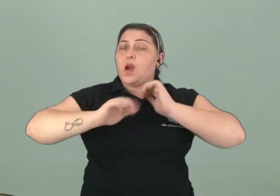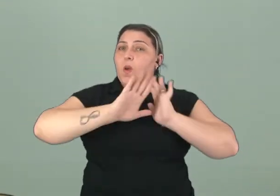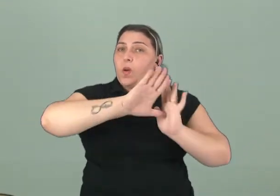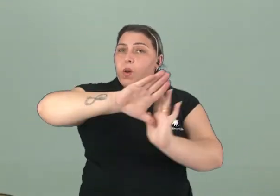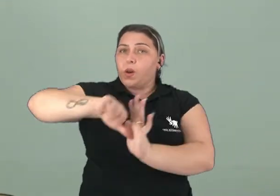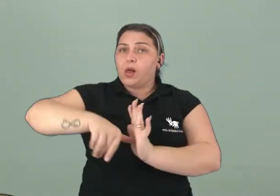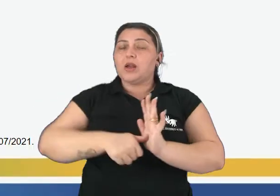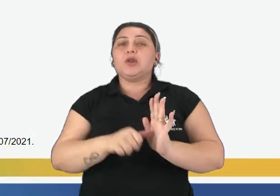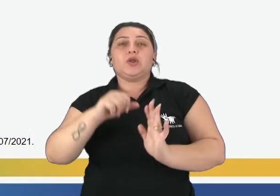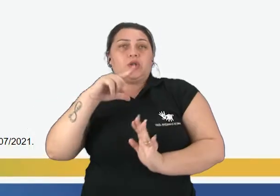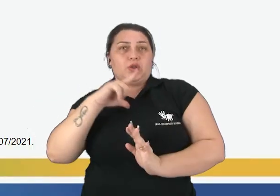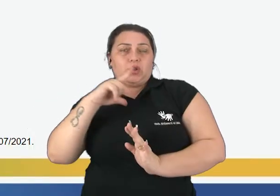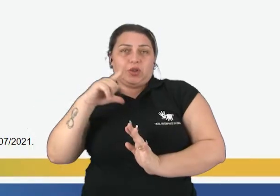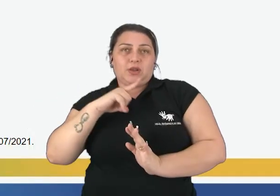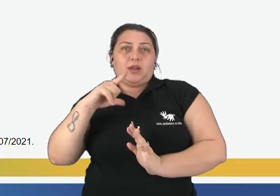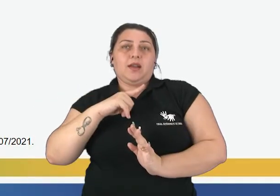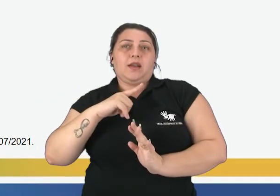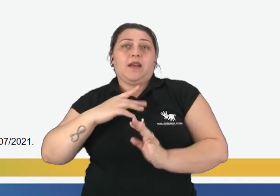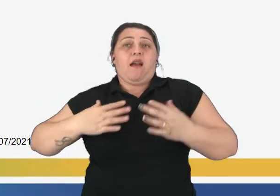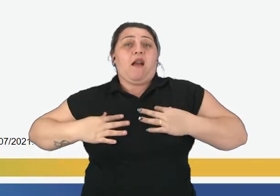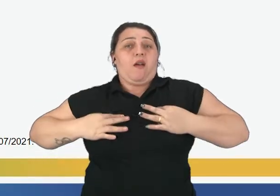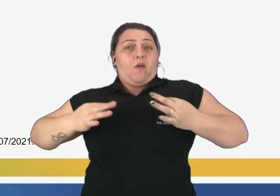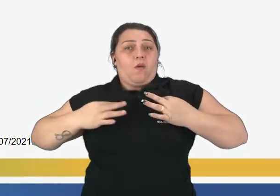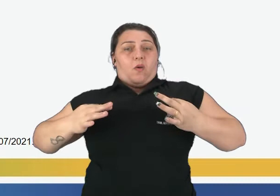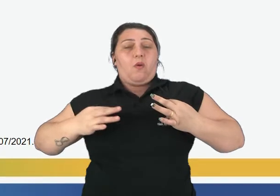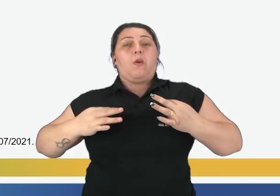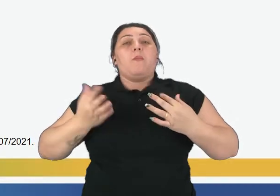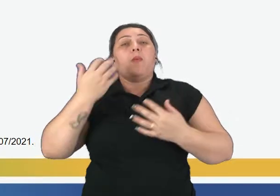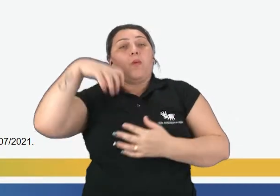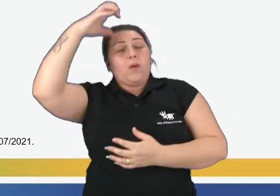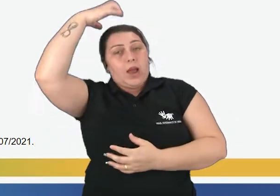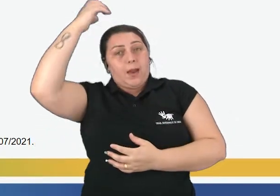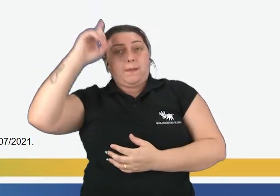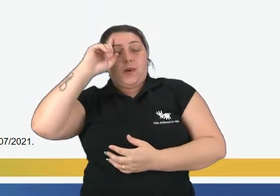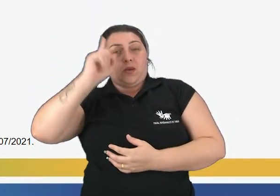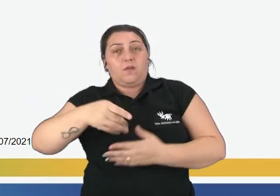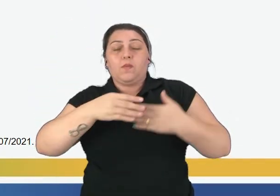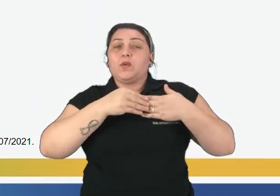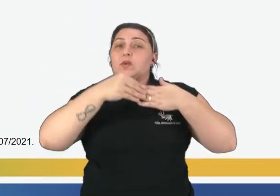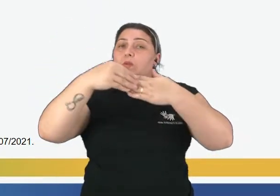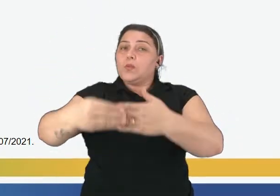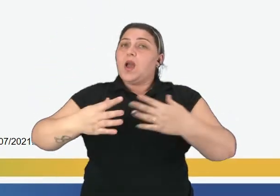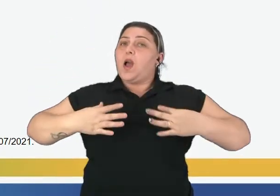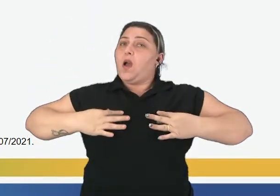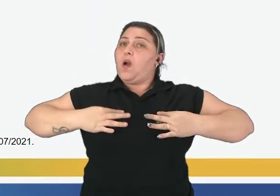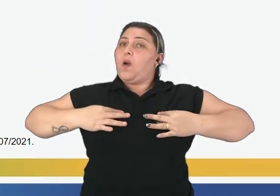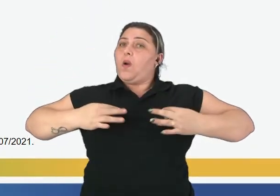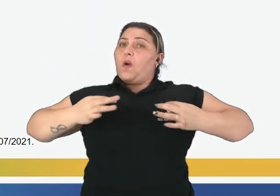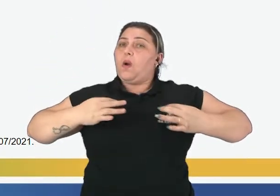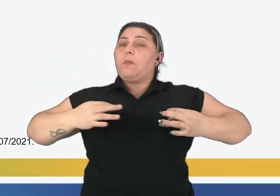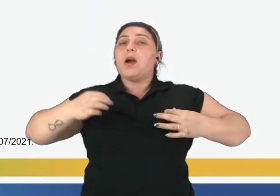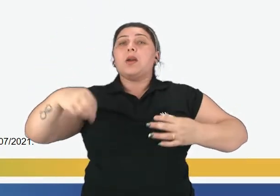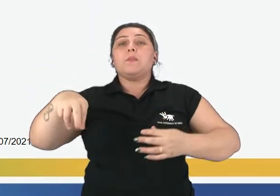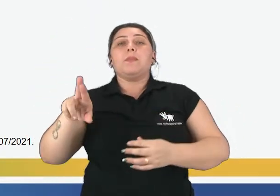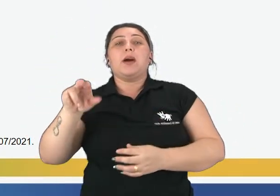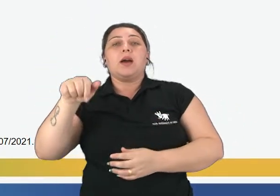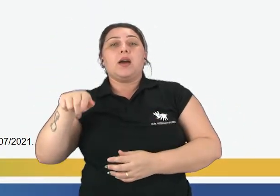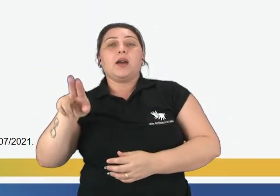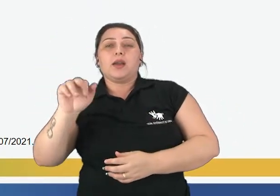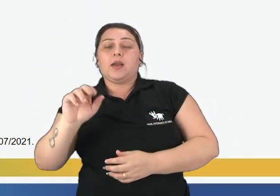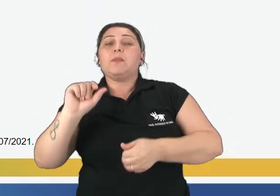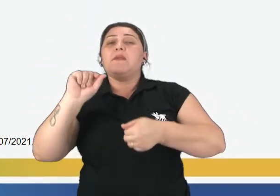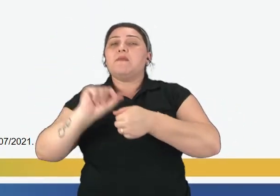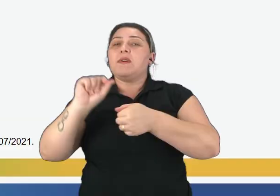ladrões de roubado as suas vestes o rei ordenou que fosse buscar um traje real para o Marquês para